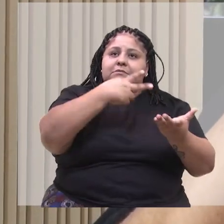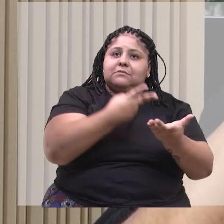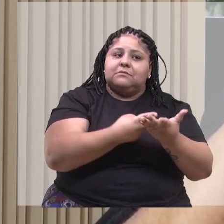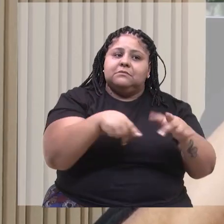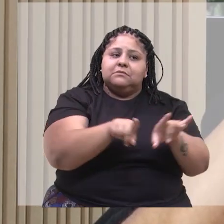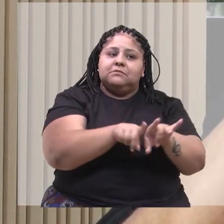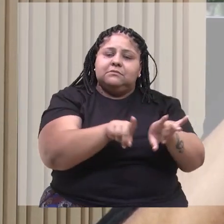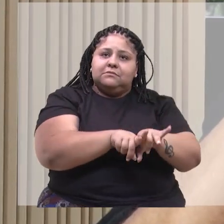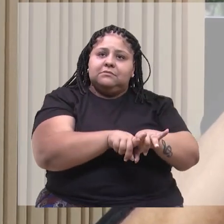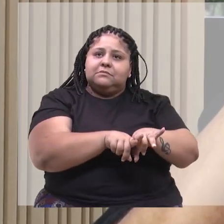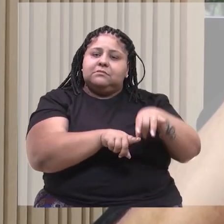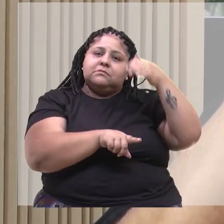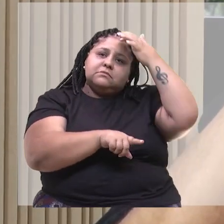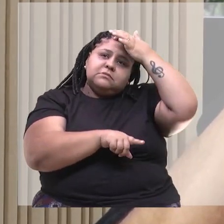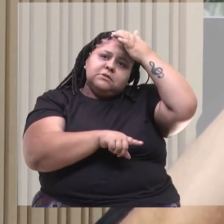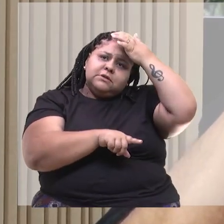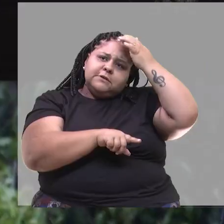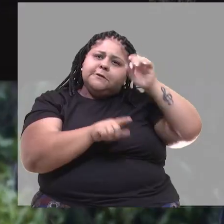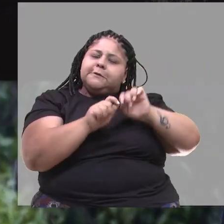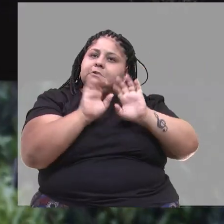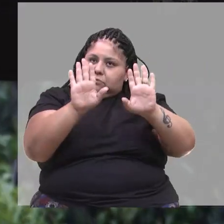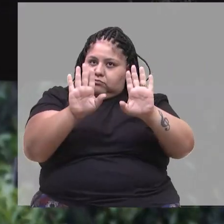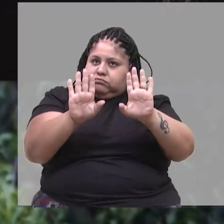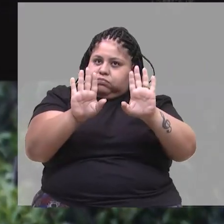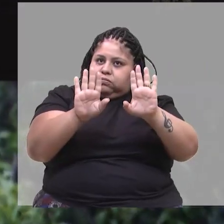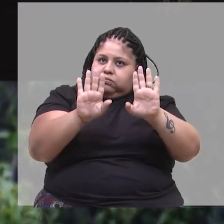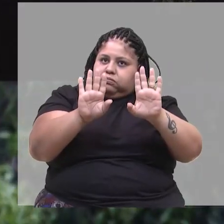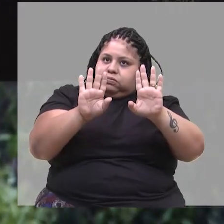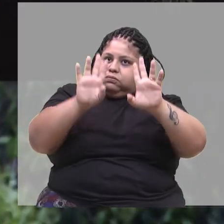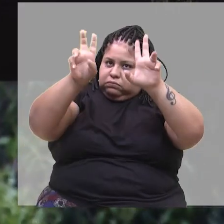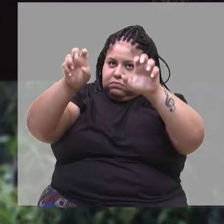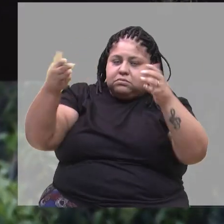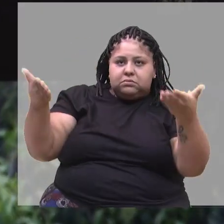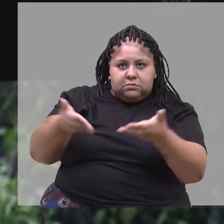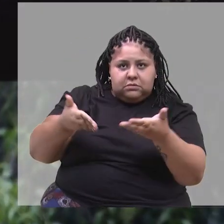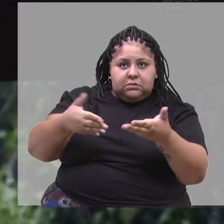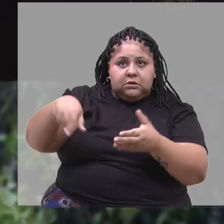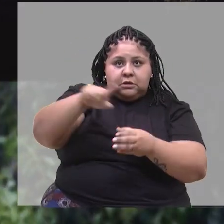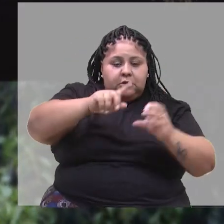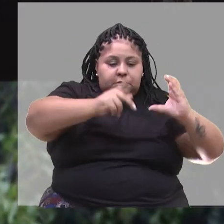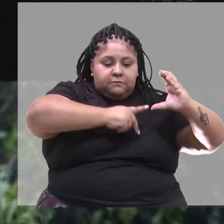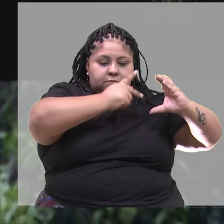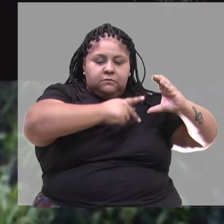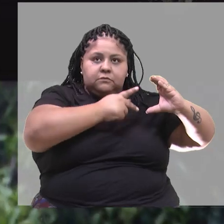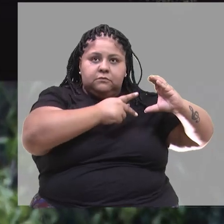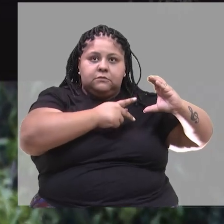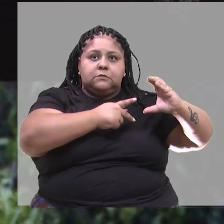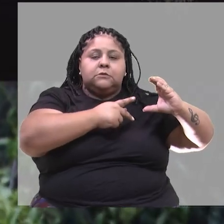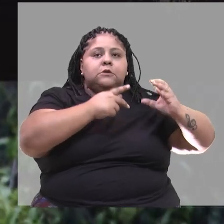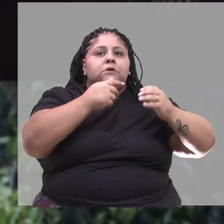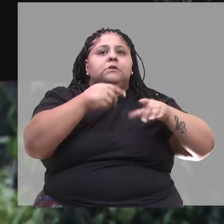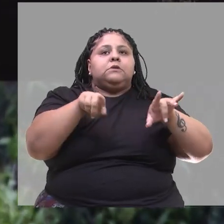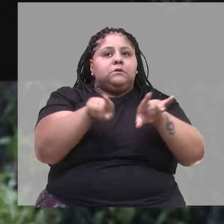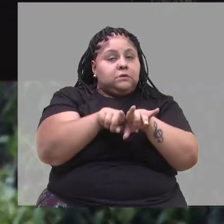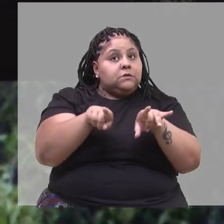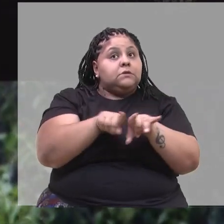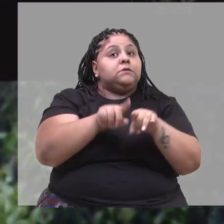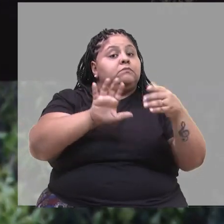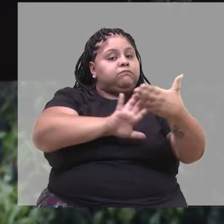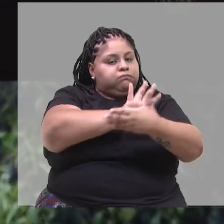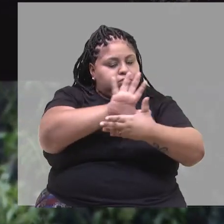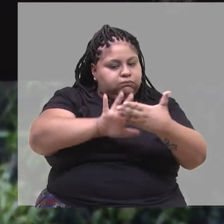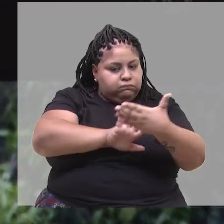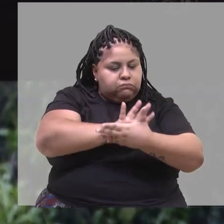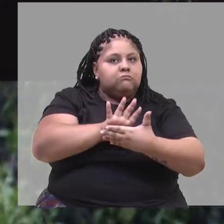Mas é um árduo. Deixa eu aproveitar e fazer um parênteses, Reis. Aqui a nossa Câmara, as sessões